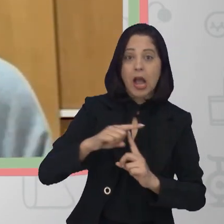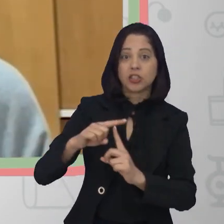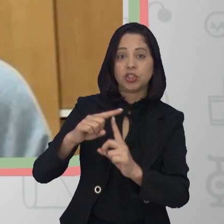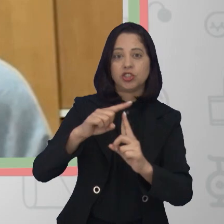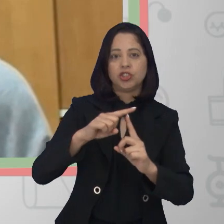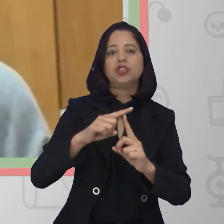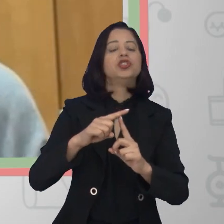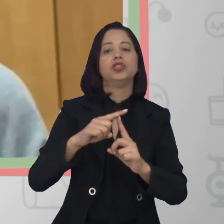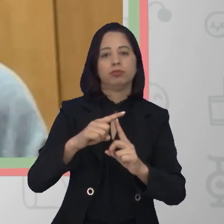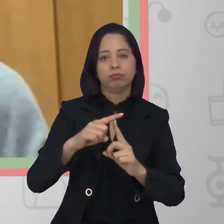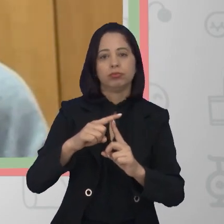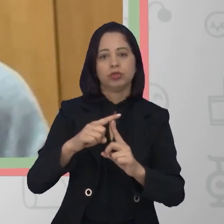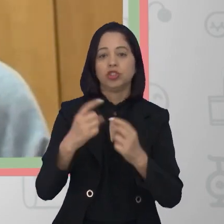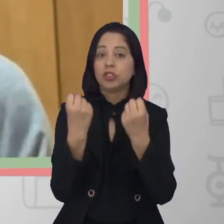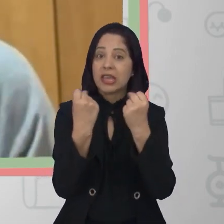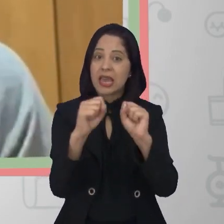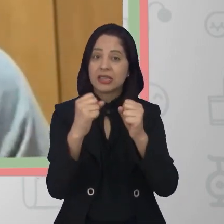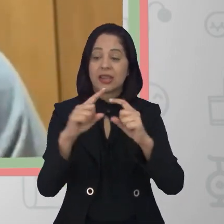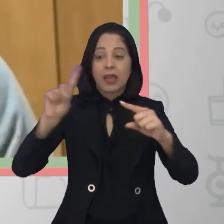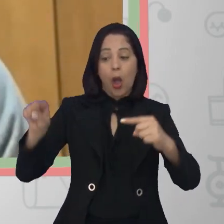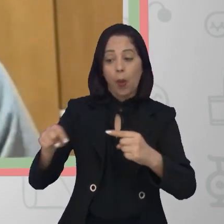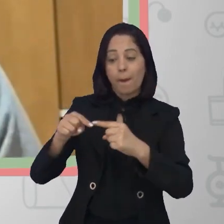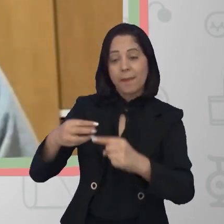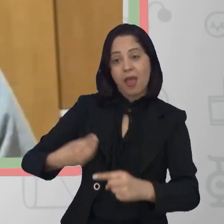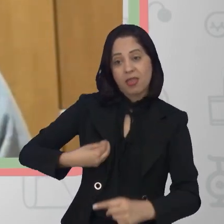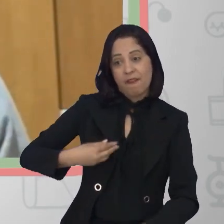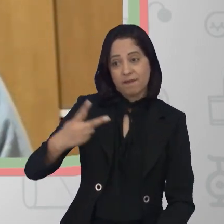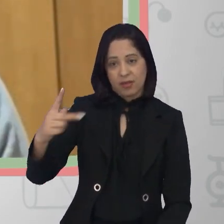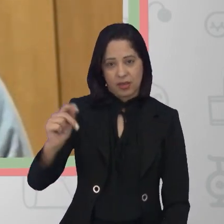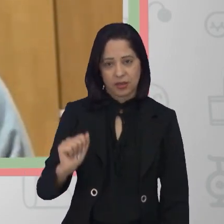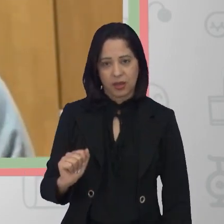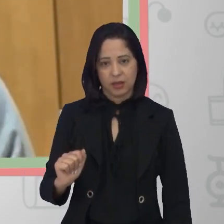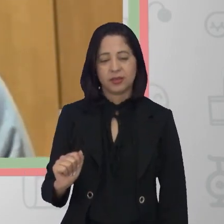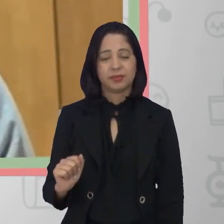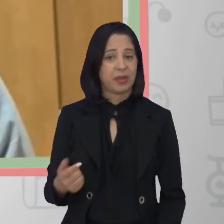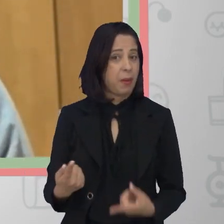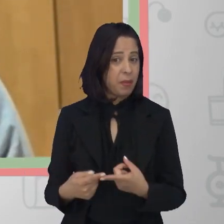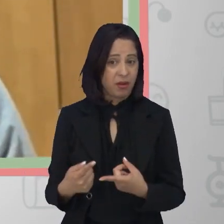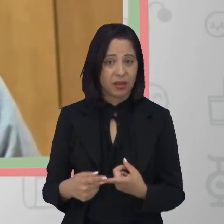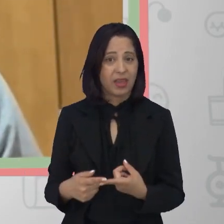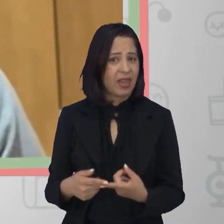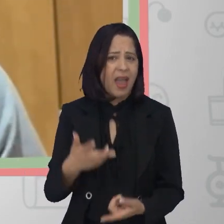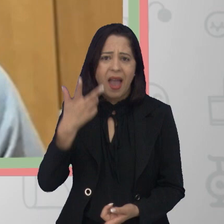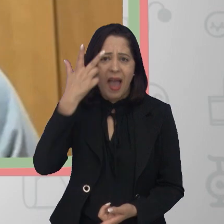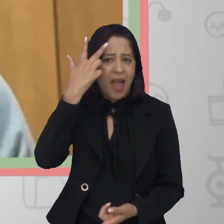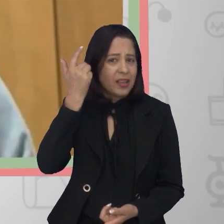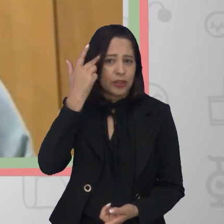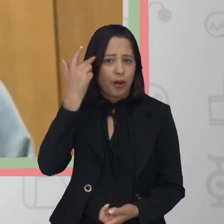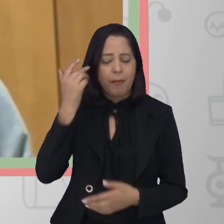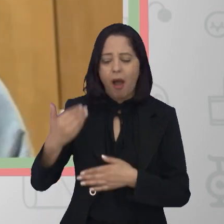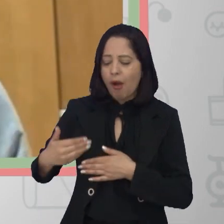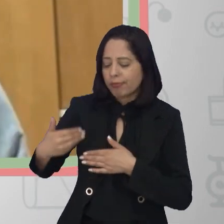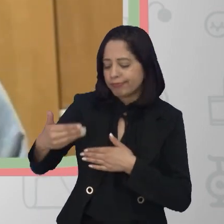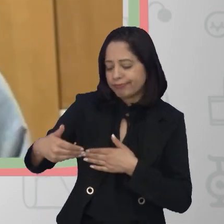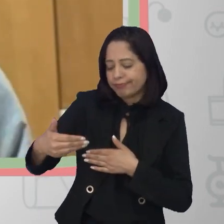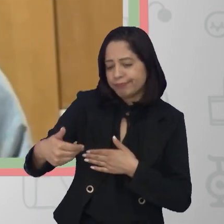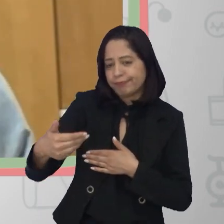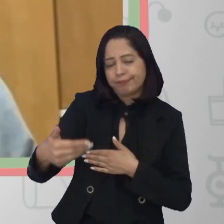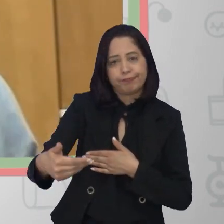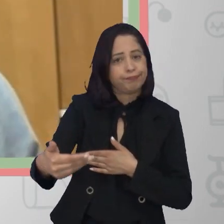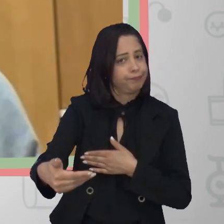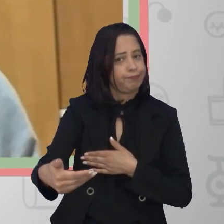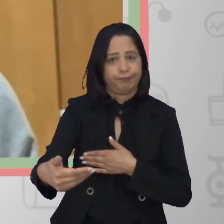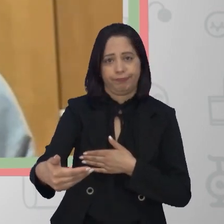aspecto fisiológico, mas também do aspecto pessoal, porque o envelhecimento ele acontece para todo mundo, mas